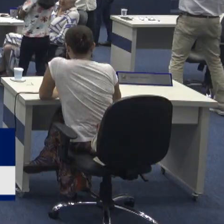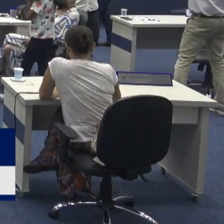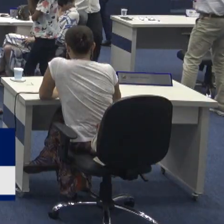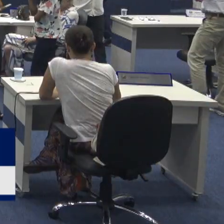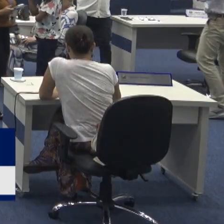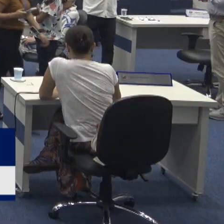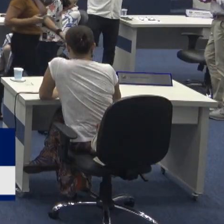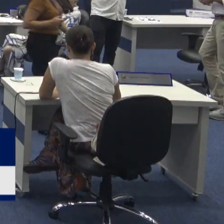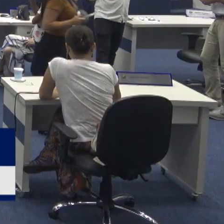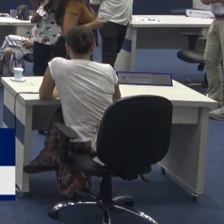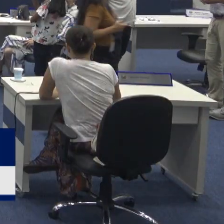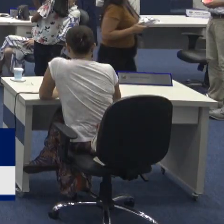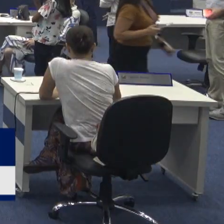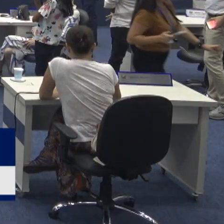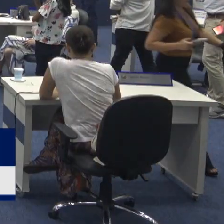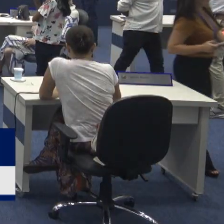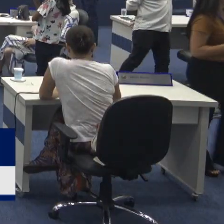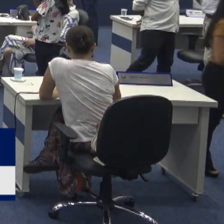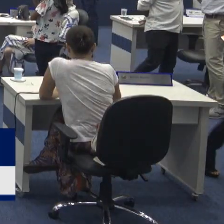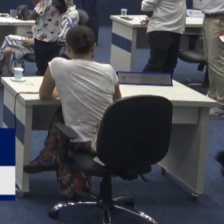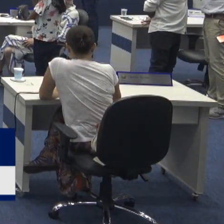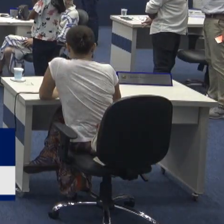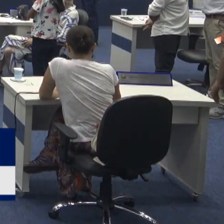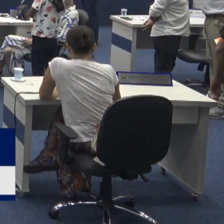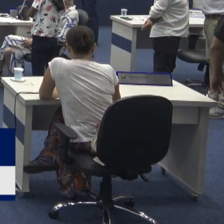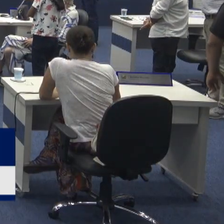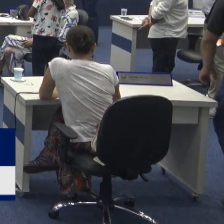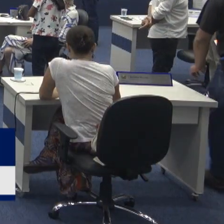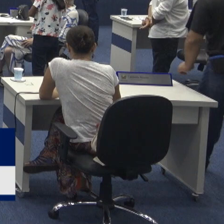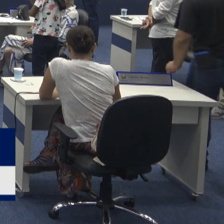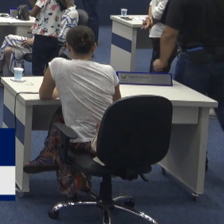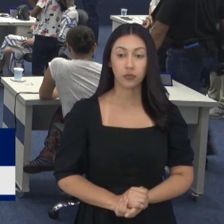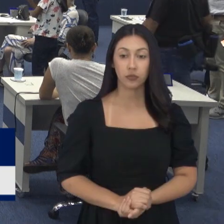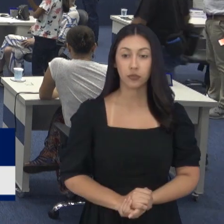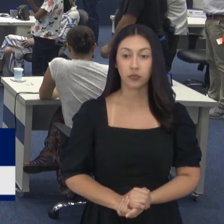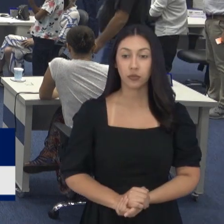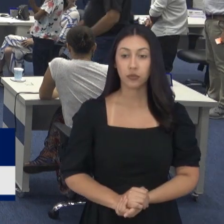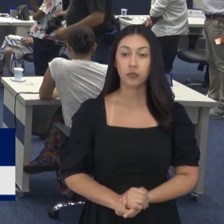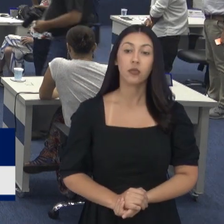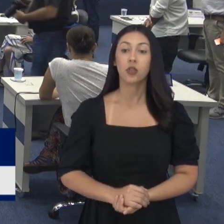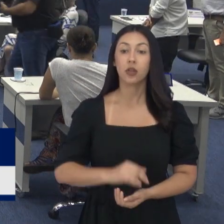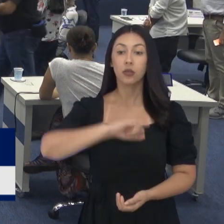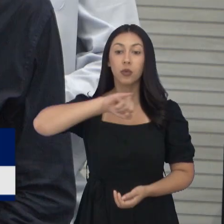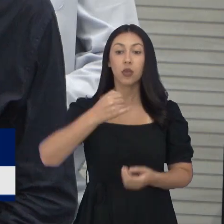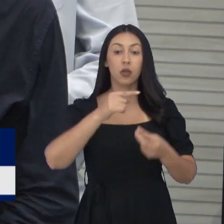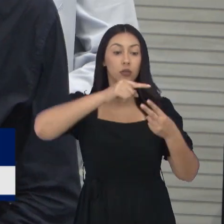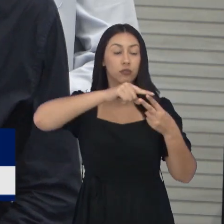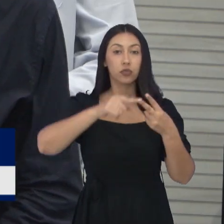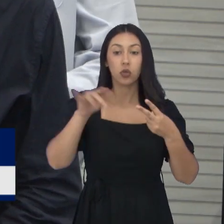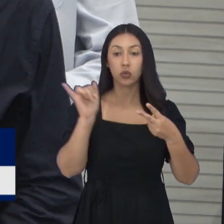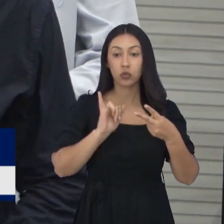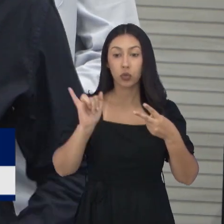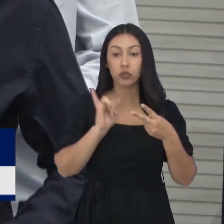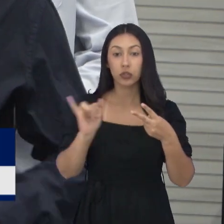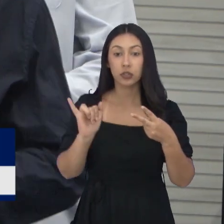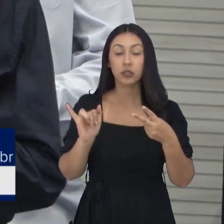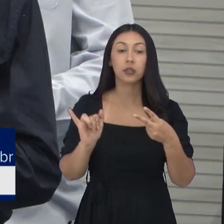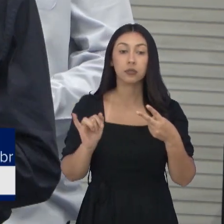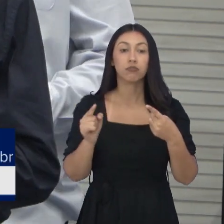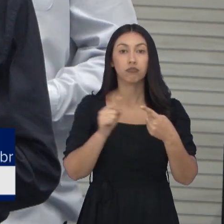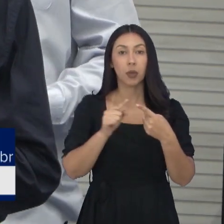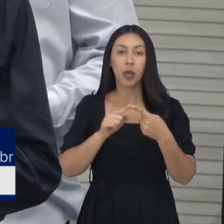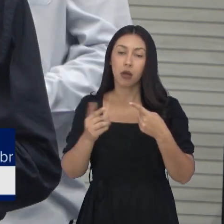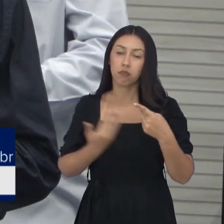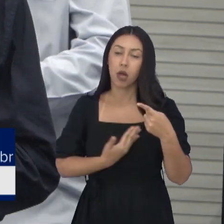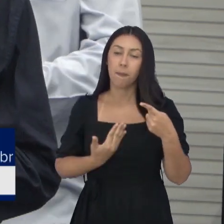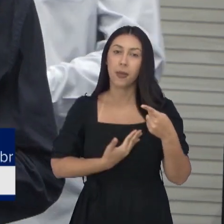Questão de ordem do vereador Dr. José Cláudio. Bom, pegando duas notícias, o Renato foi nosso parceiro no